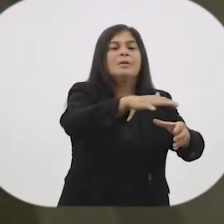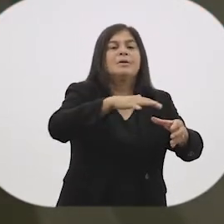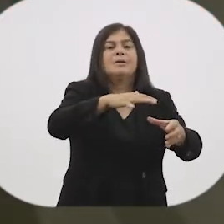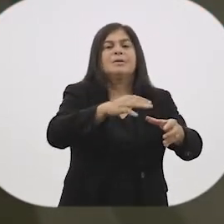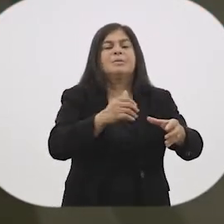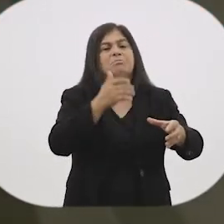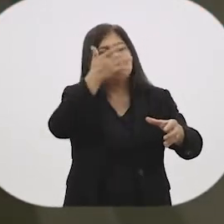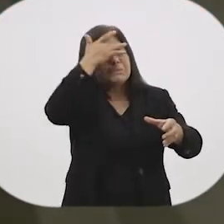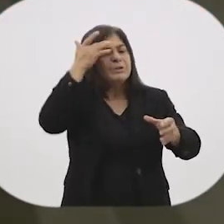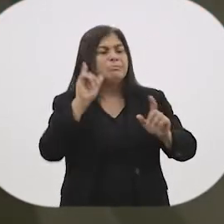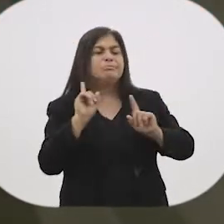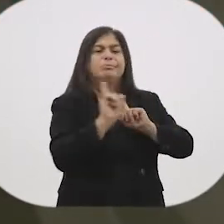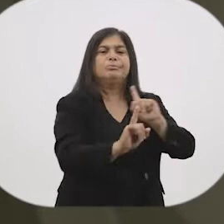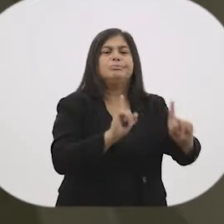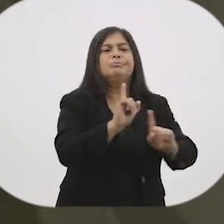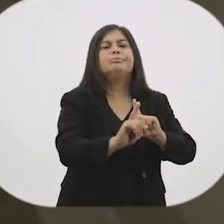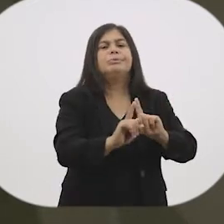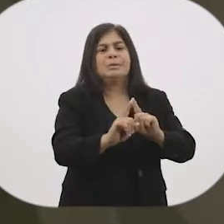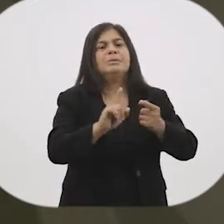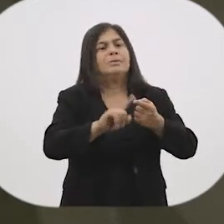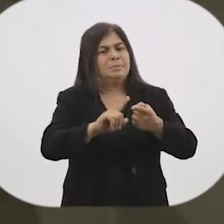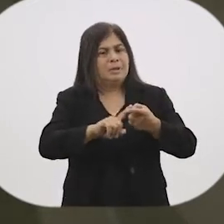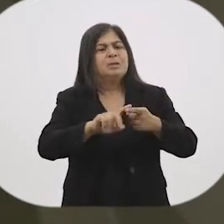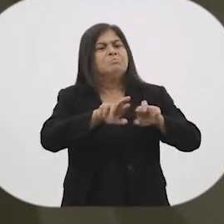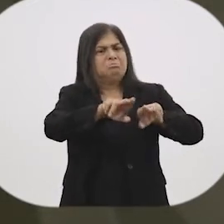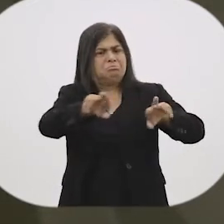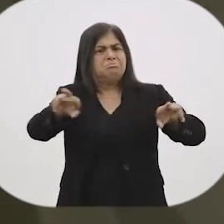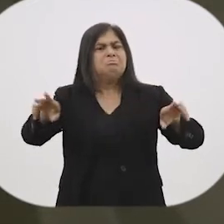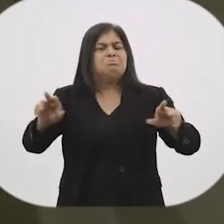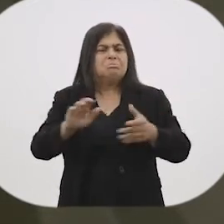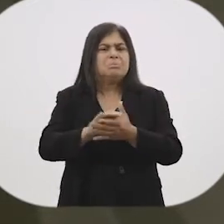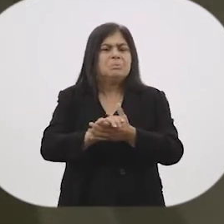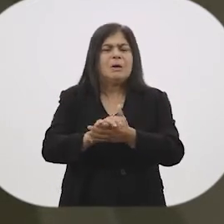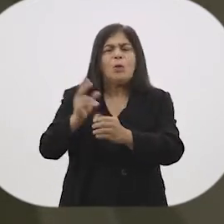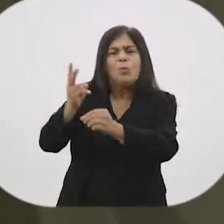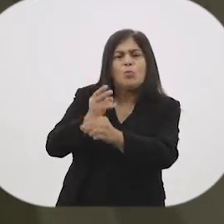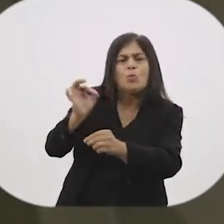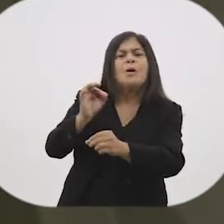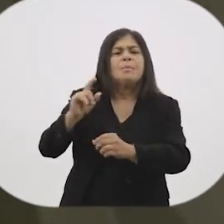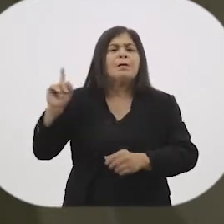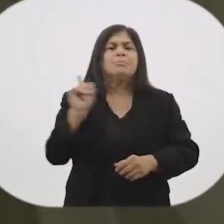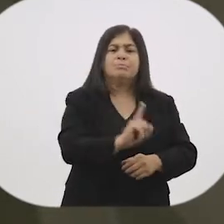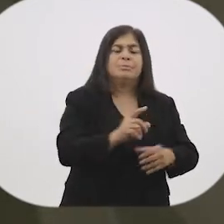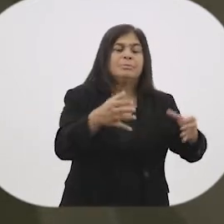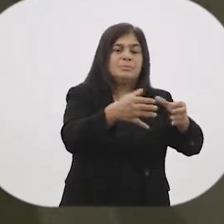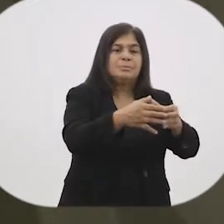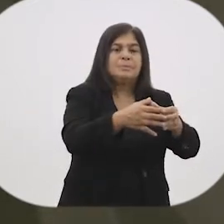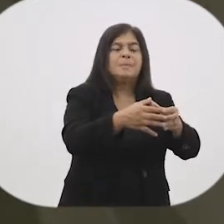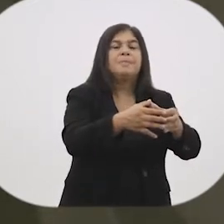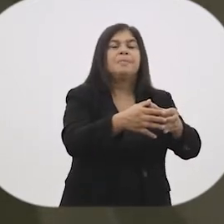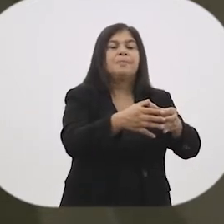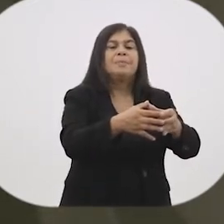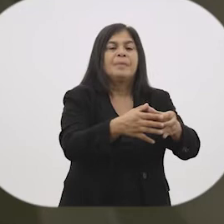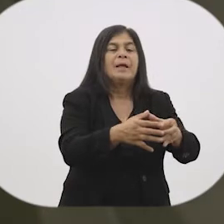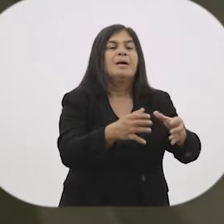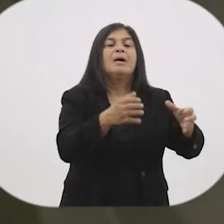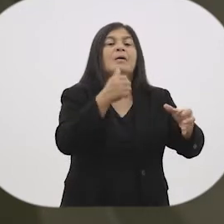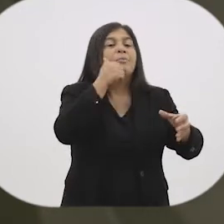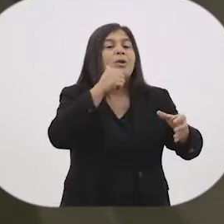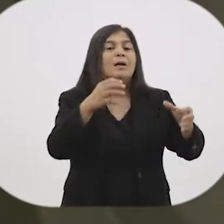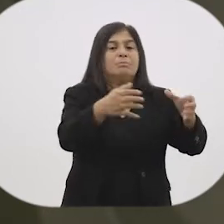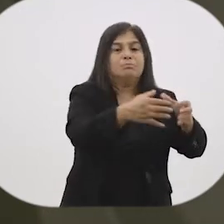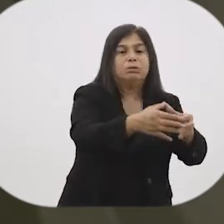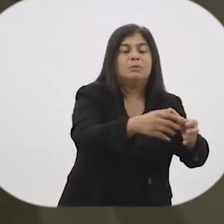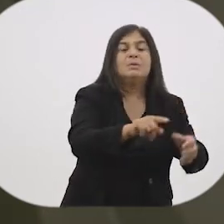podem vir também voluntárias e vítimas indiretas da violência doméstica é isso que a gente trabalha no florescer no refletir nós trabalhamos com